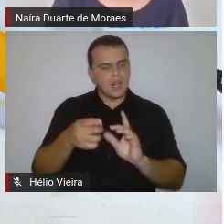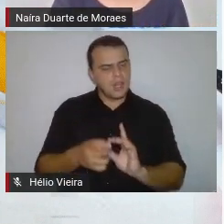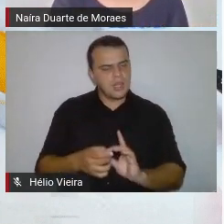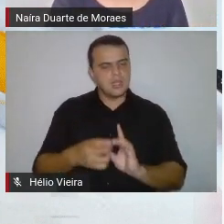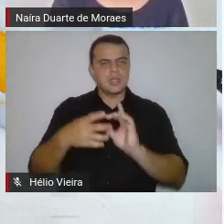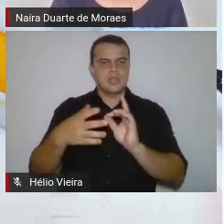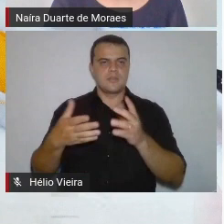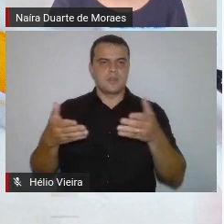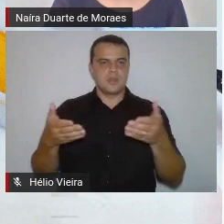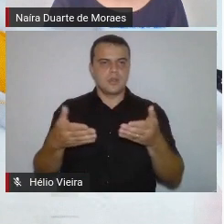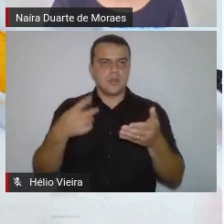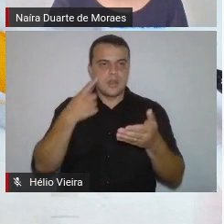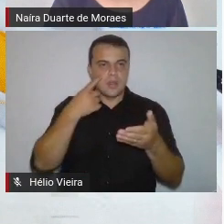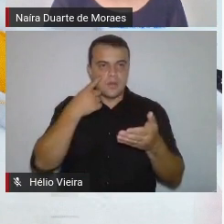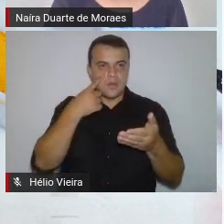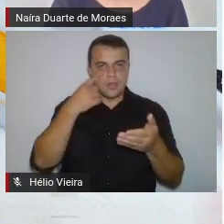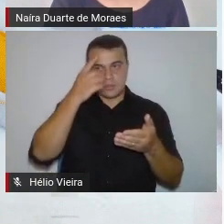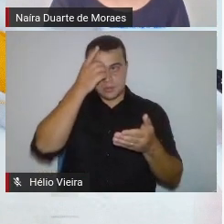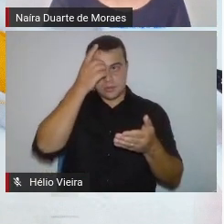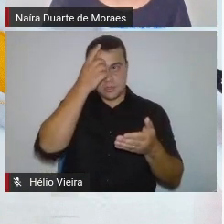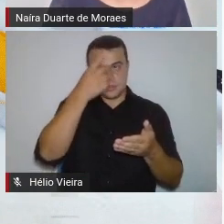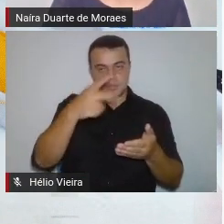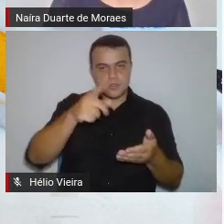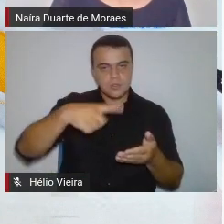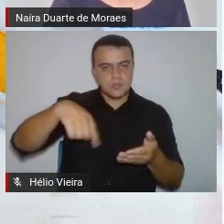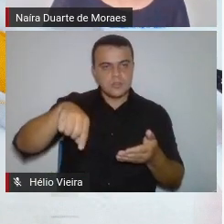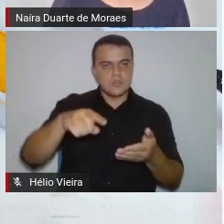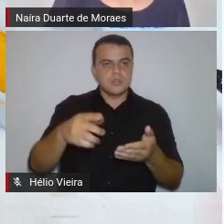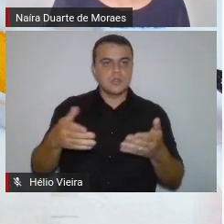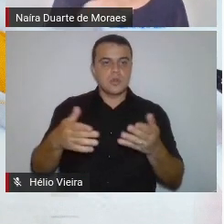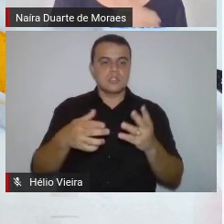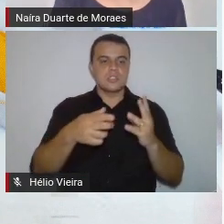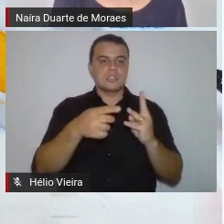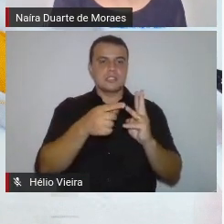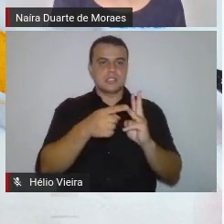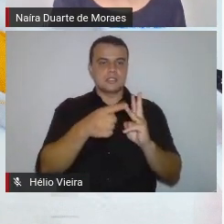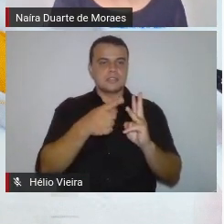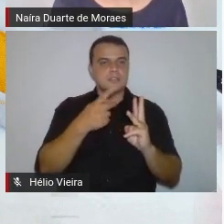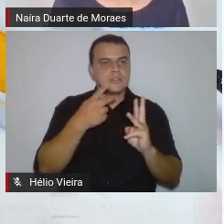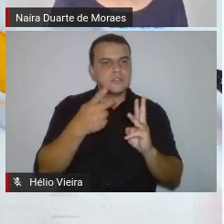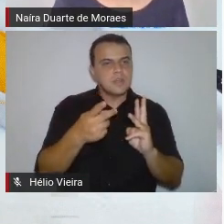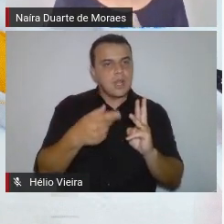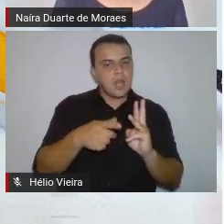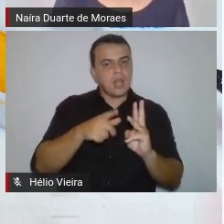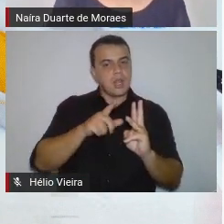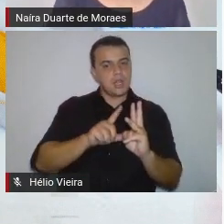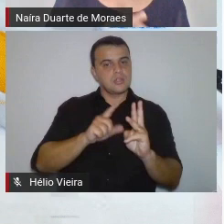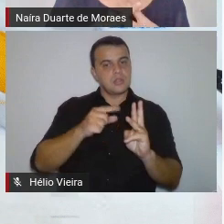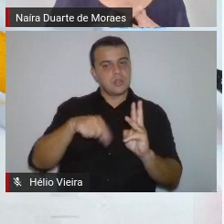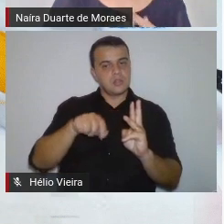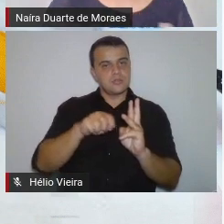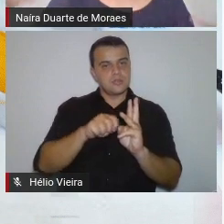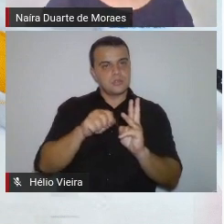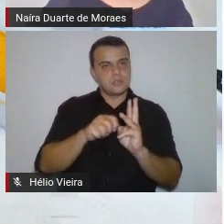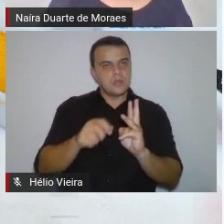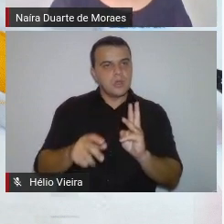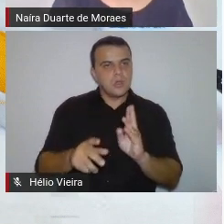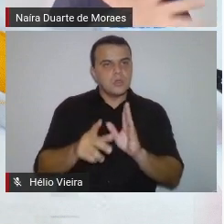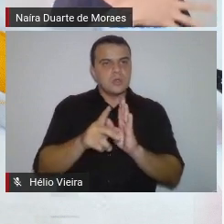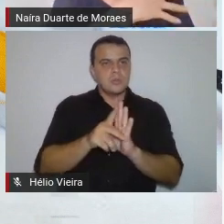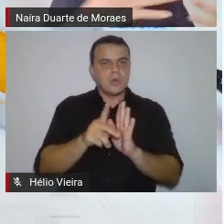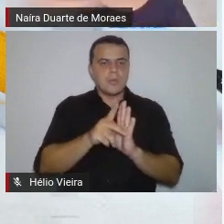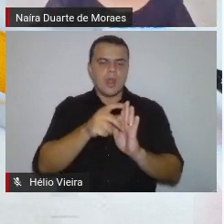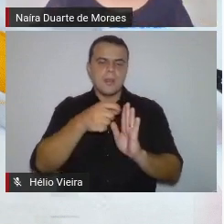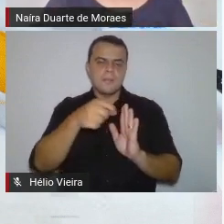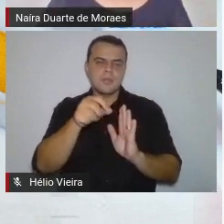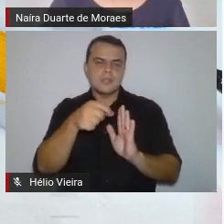vontade, usem a criatividade de vocês. No terceiro episódio, né, que foi o episódio anterior, nós trabalhamos justamente essa questão dessa